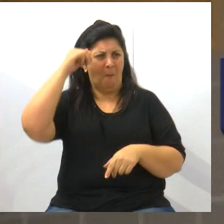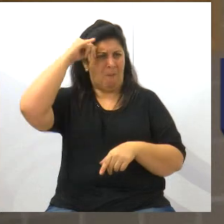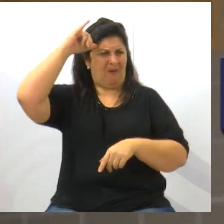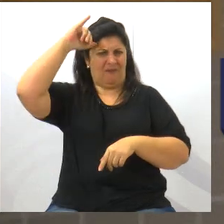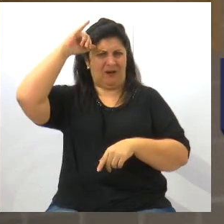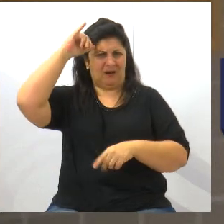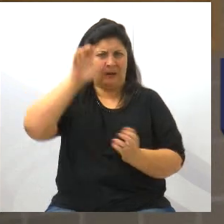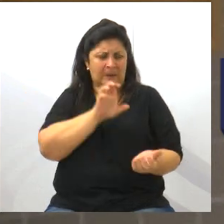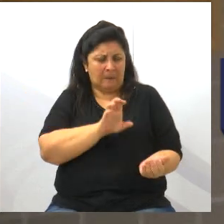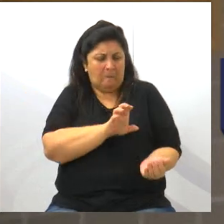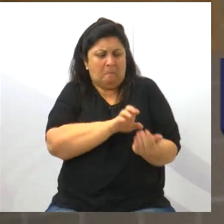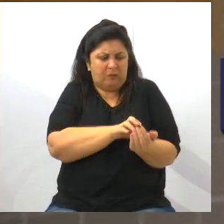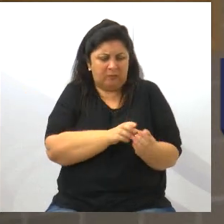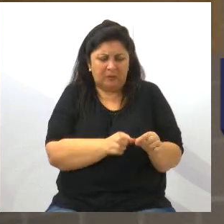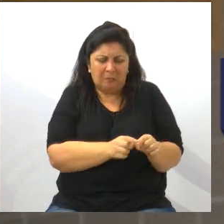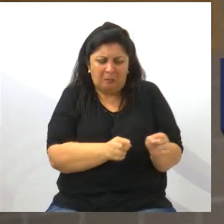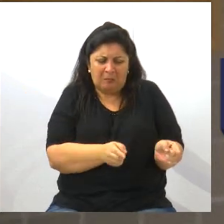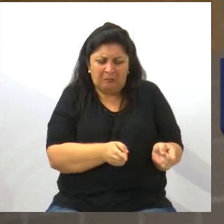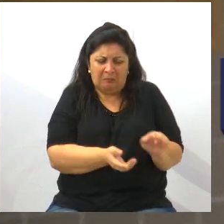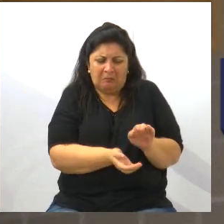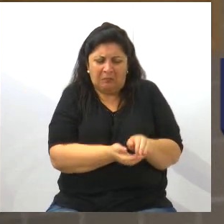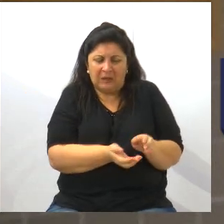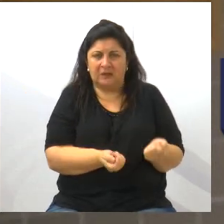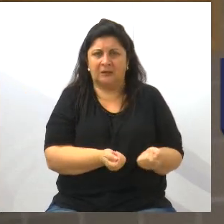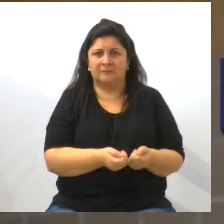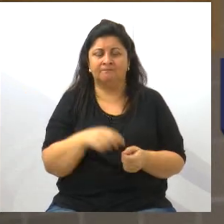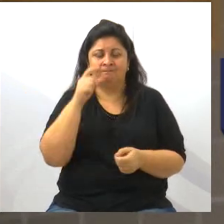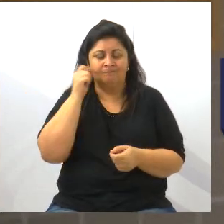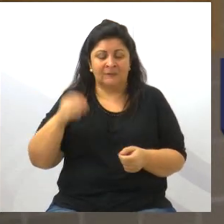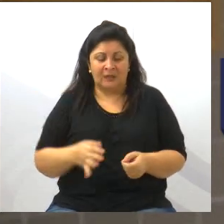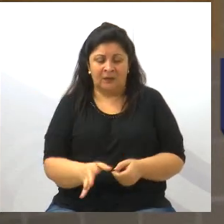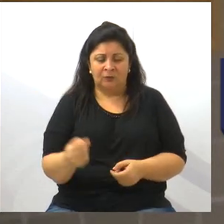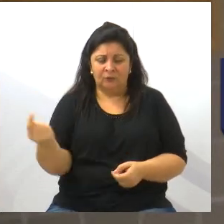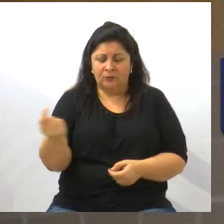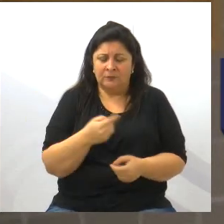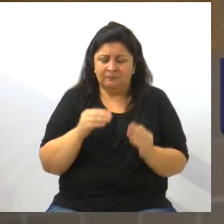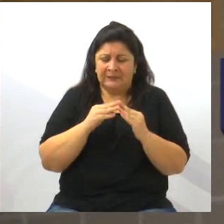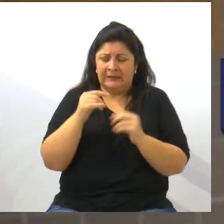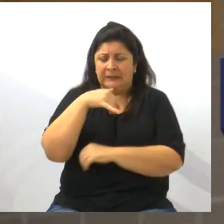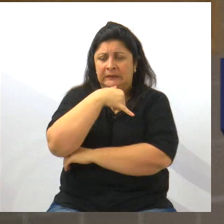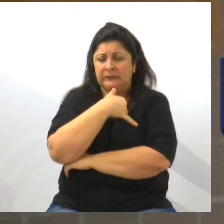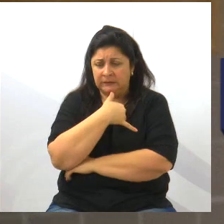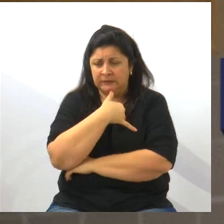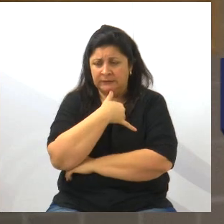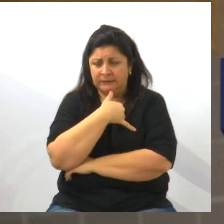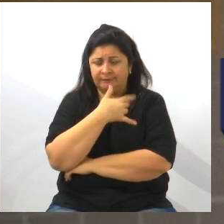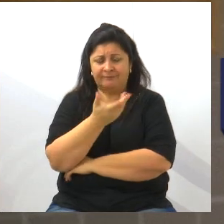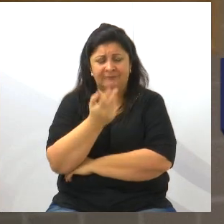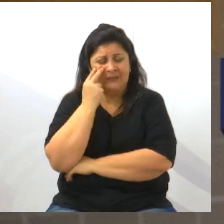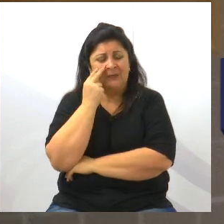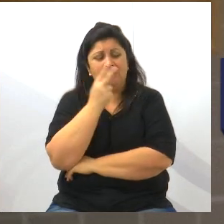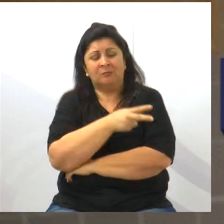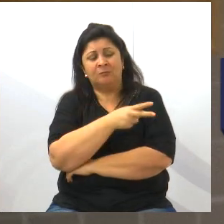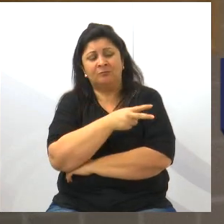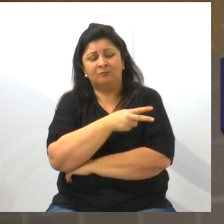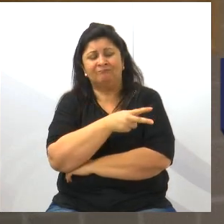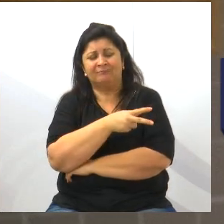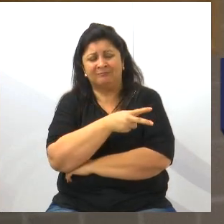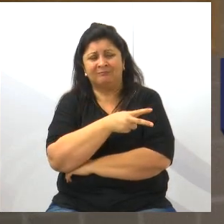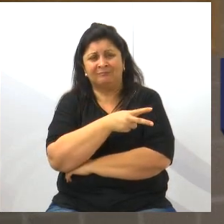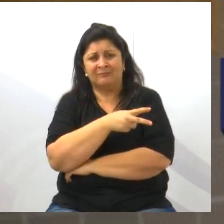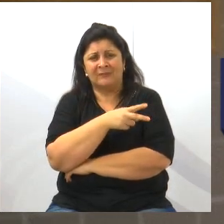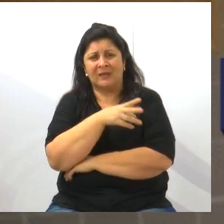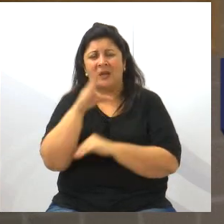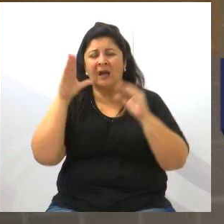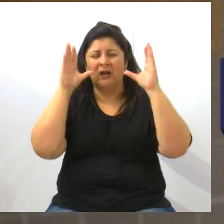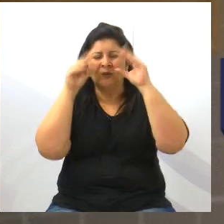ratoeira? Então o rato voltou para casa abatido para encarar a ratoeira. Naquela noite